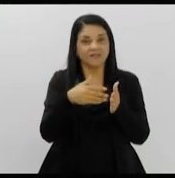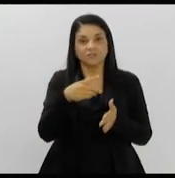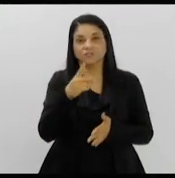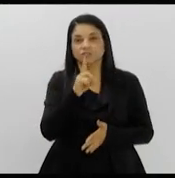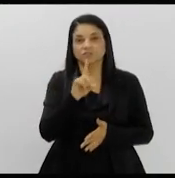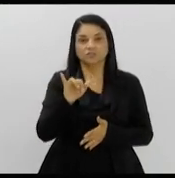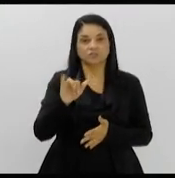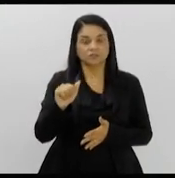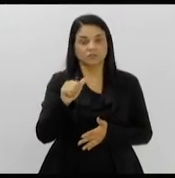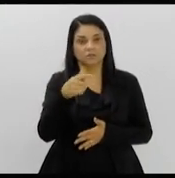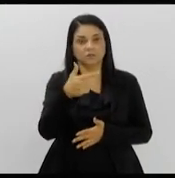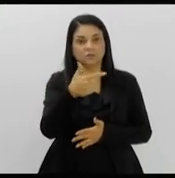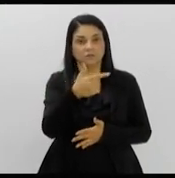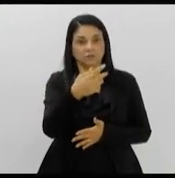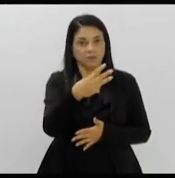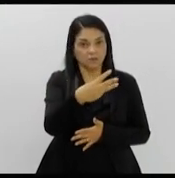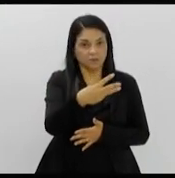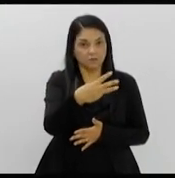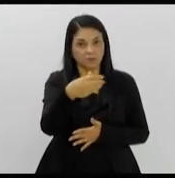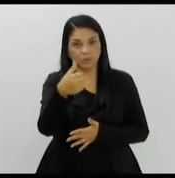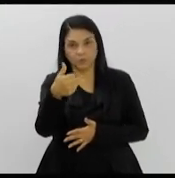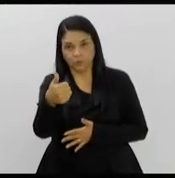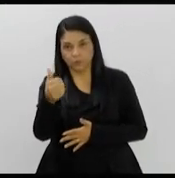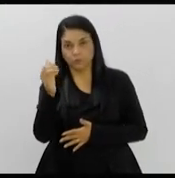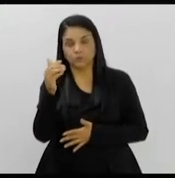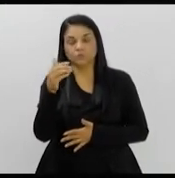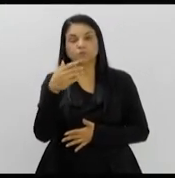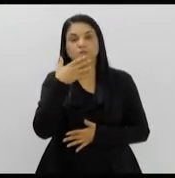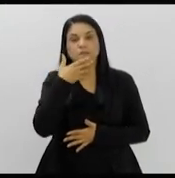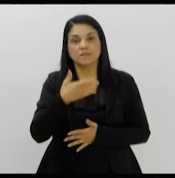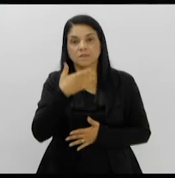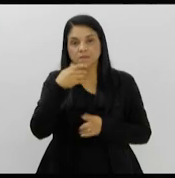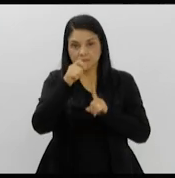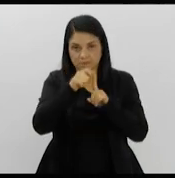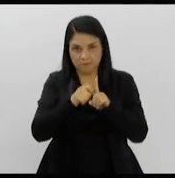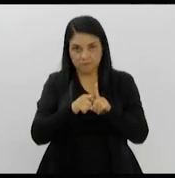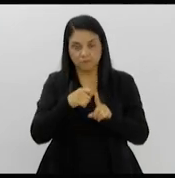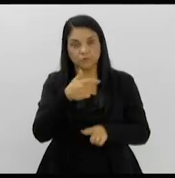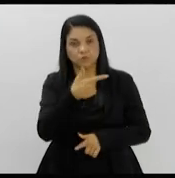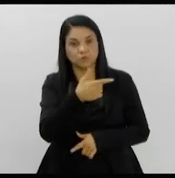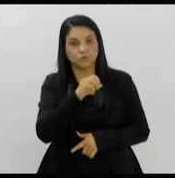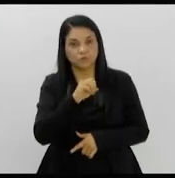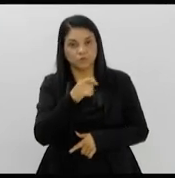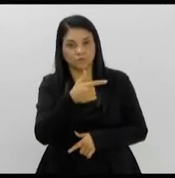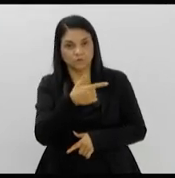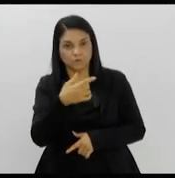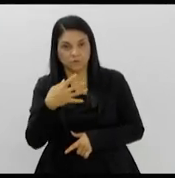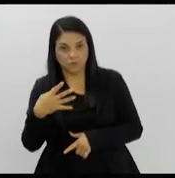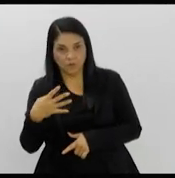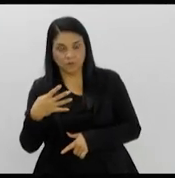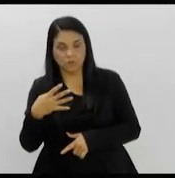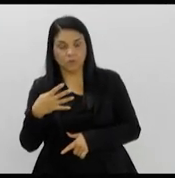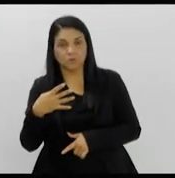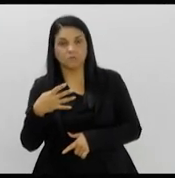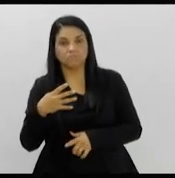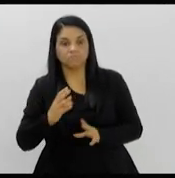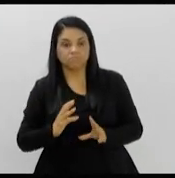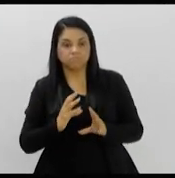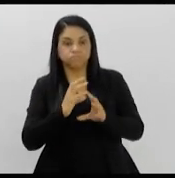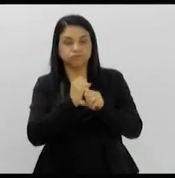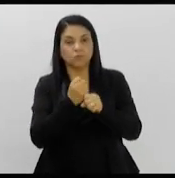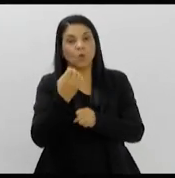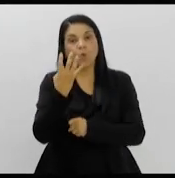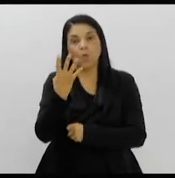Dezembro de 2024 para despesas até 31 de Dezembro de 24 e até o montante de